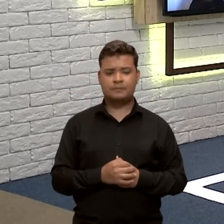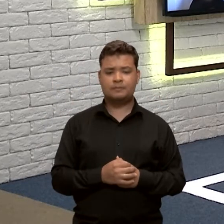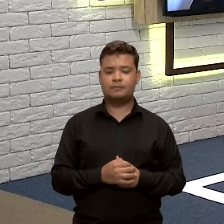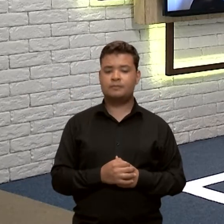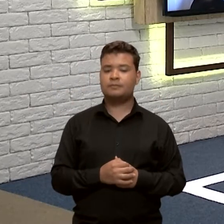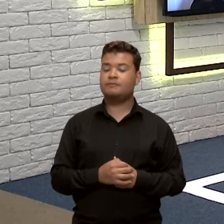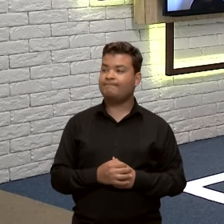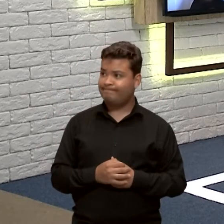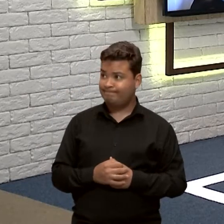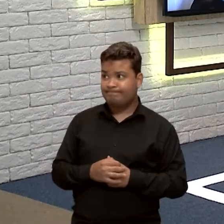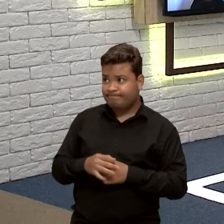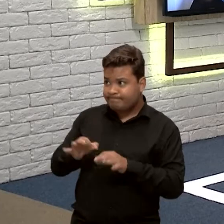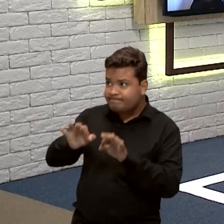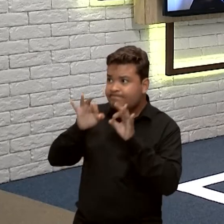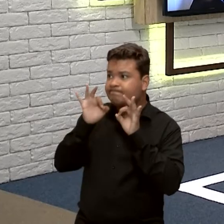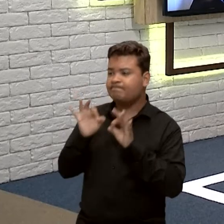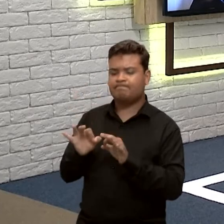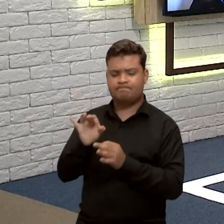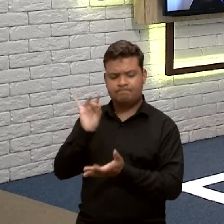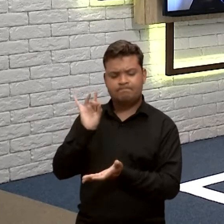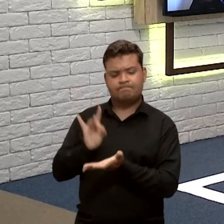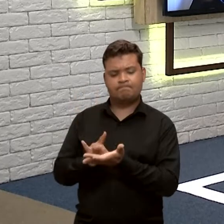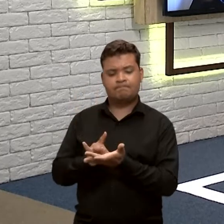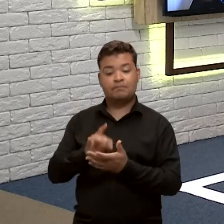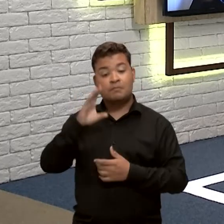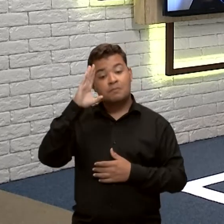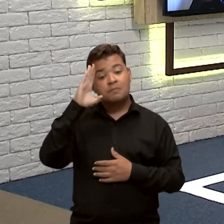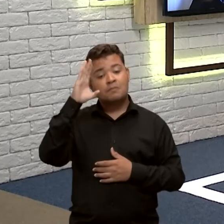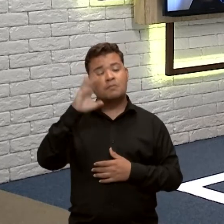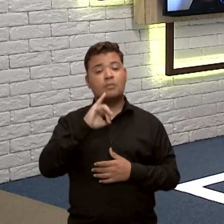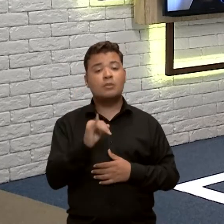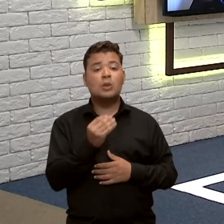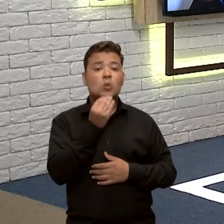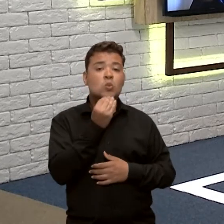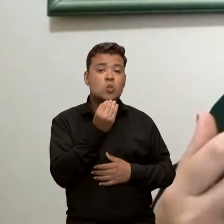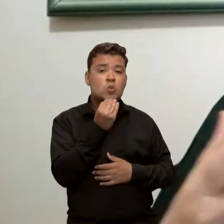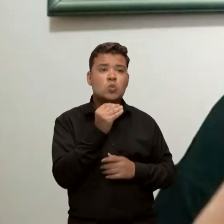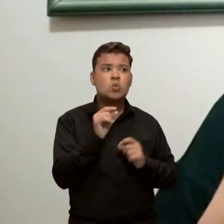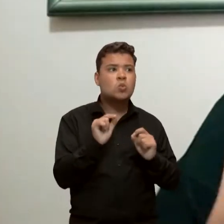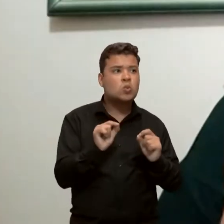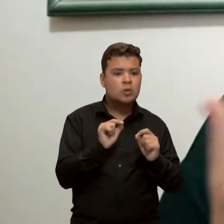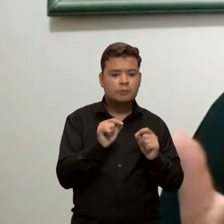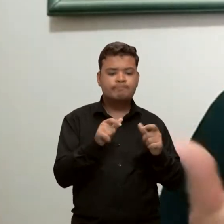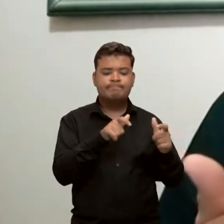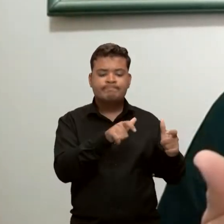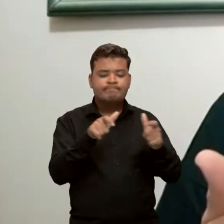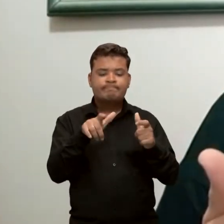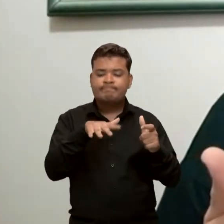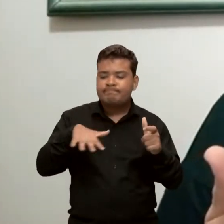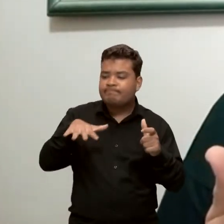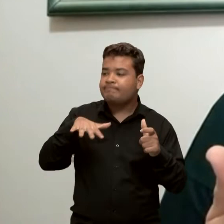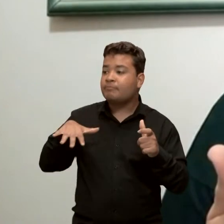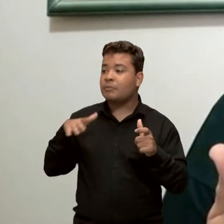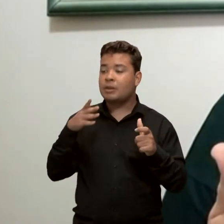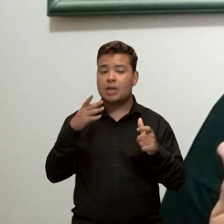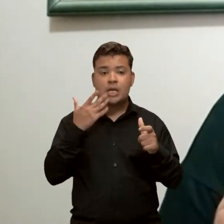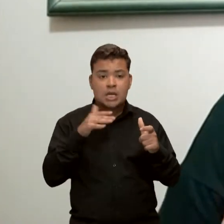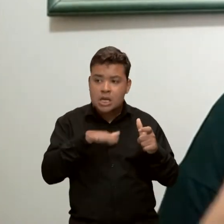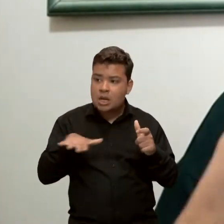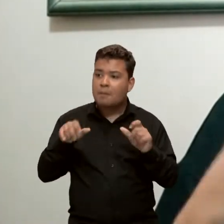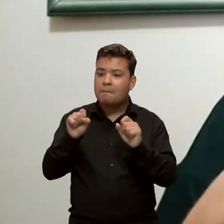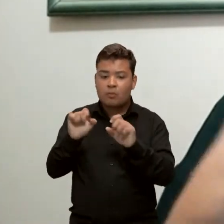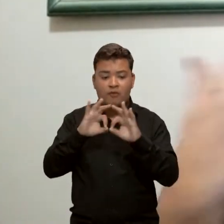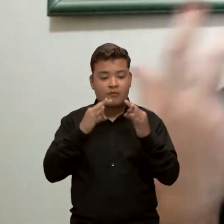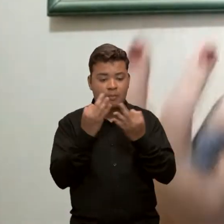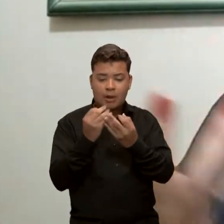Sim, com certeza, Camila. Principalmente oportunizando espaços para que a criança participe dos diálogos em